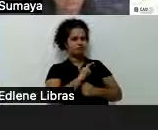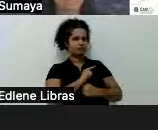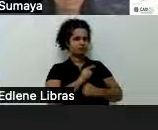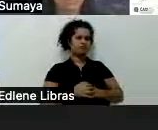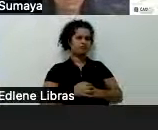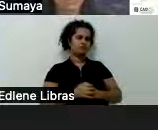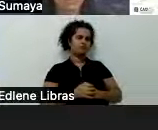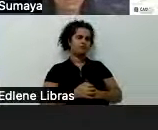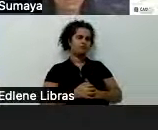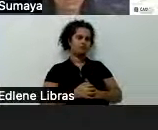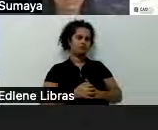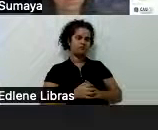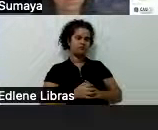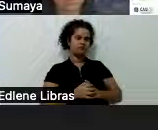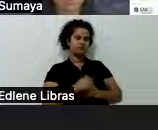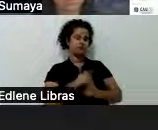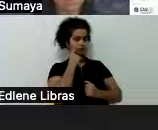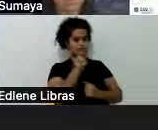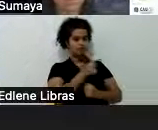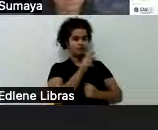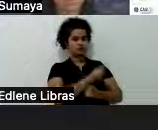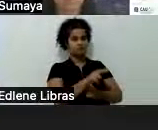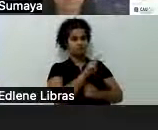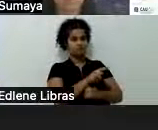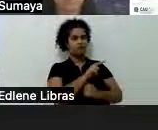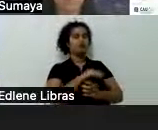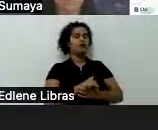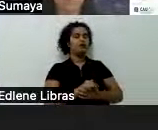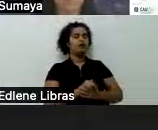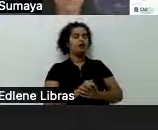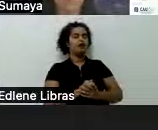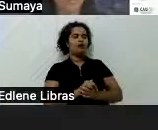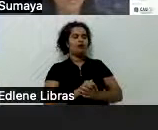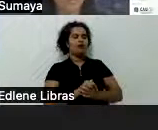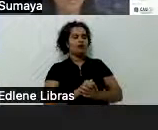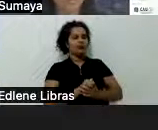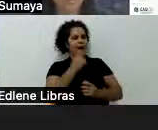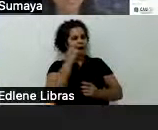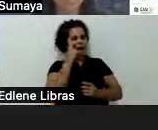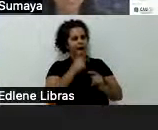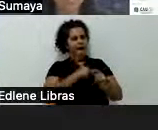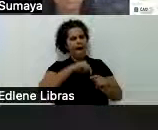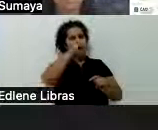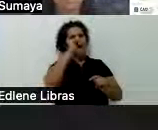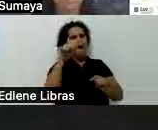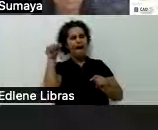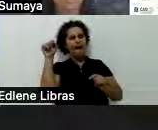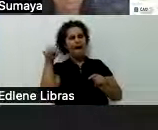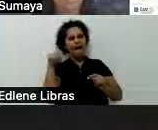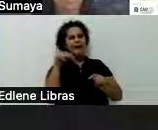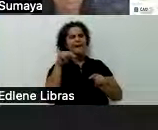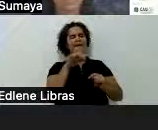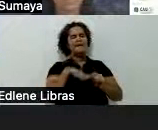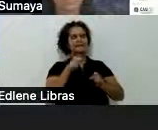elementos utilizados, que são bastantes, e o diagrama também, o poder público,